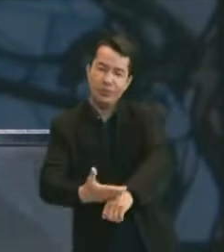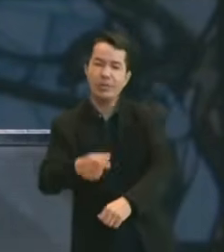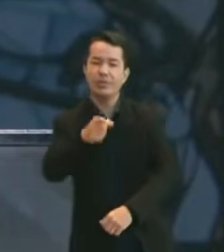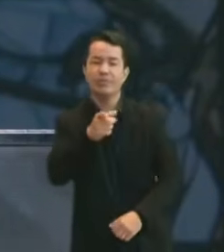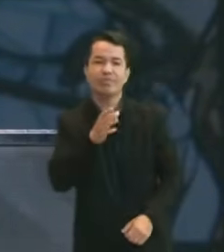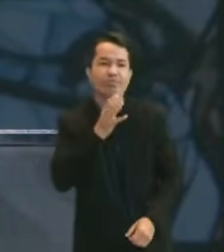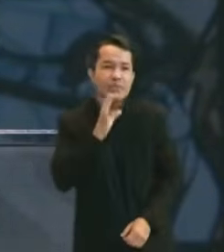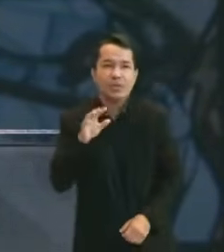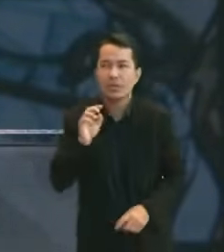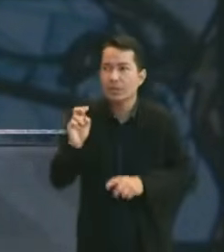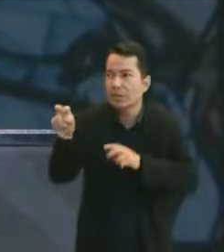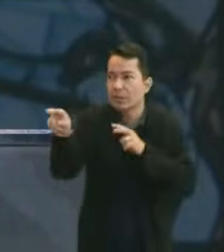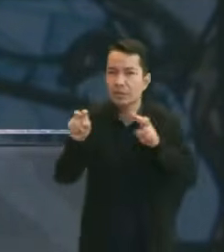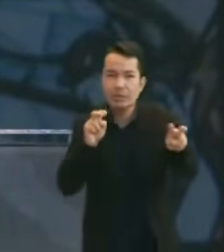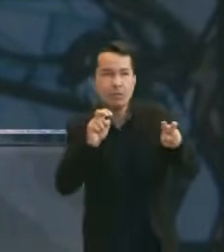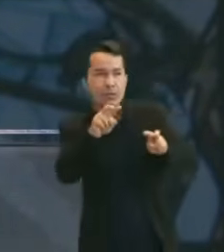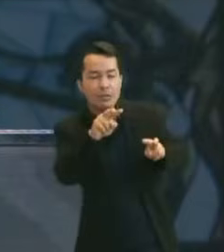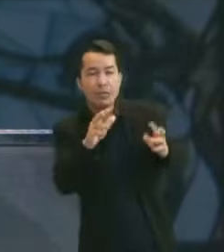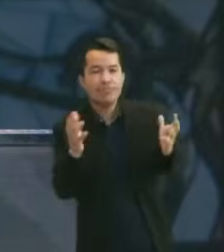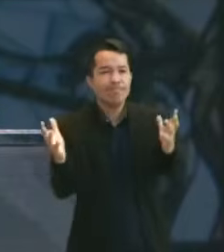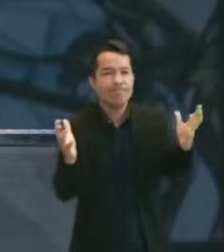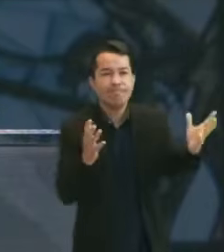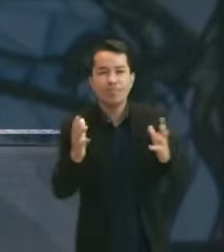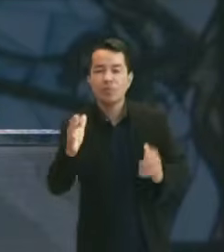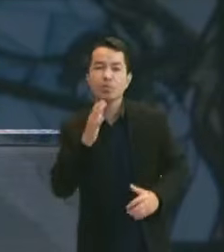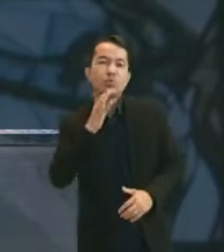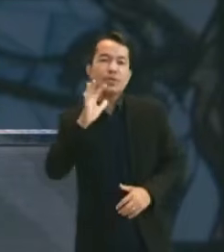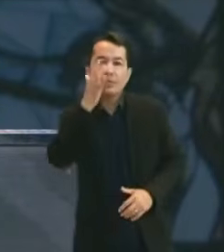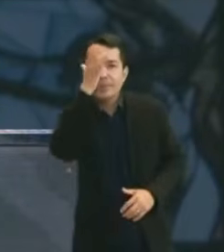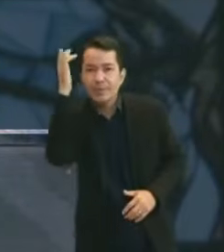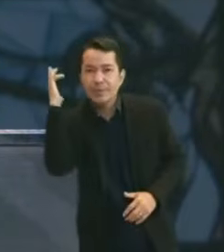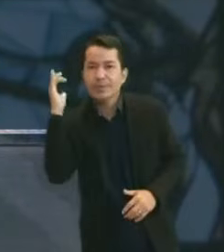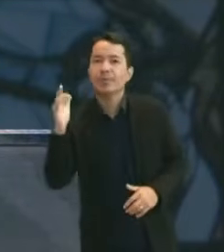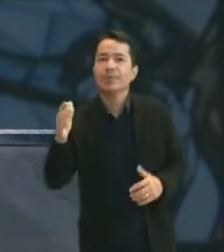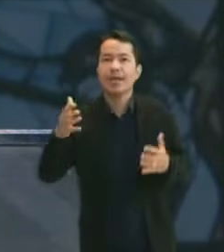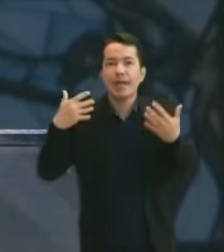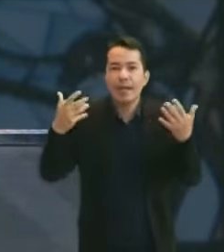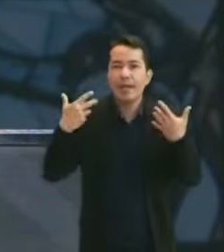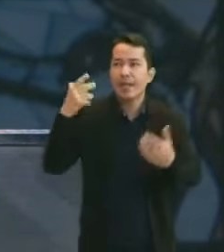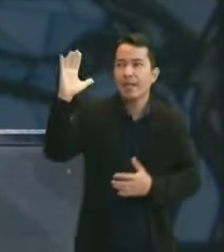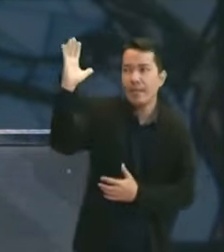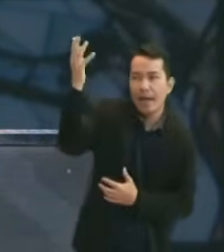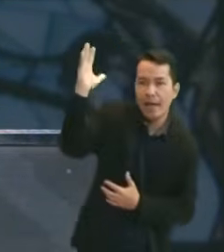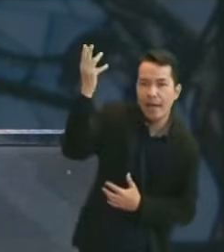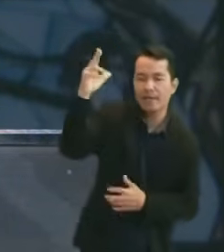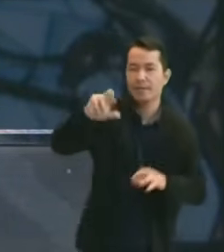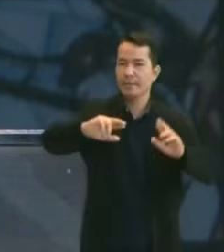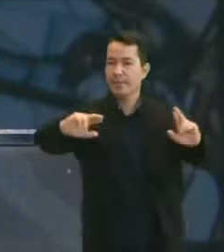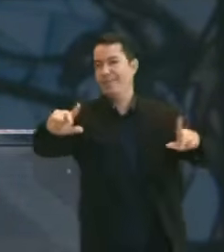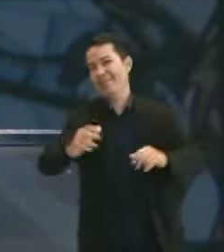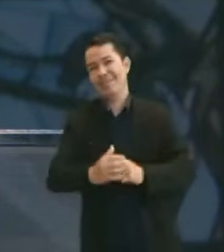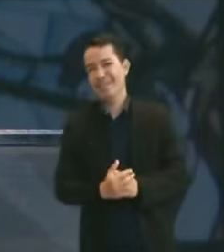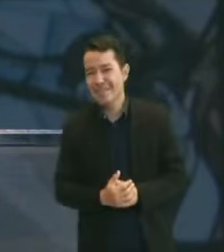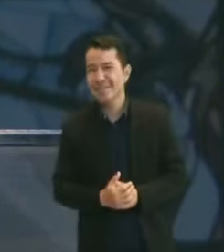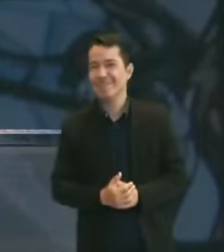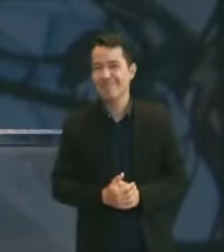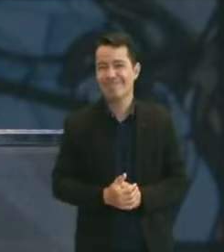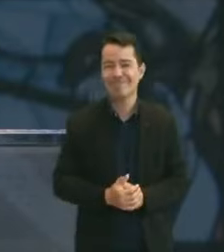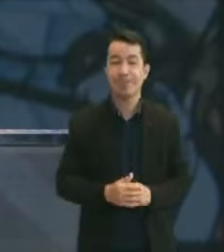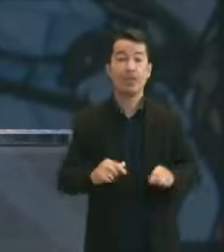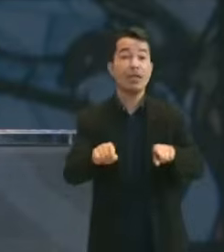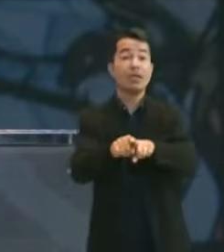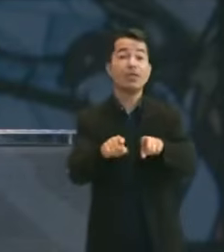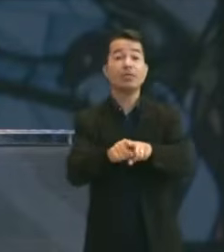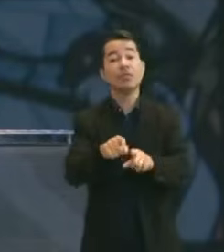está totalmente por dentro de como funciona. Ou quando criança, quando você mudou de escola, porque seus pais mudaram de